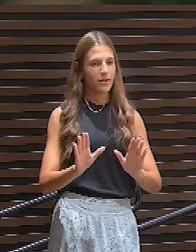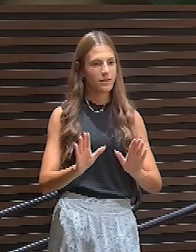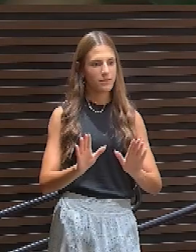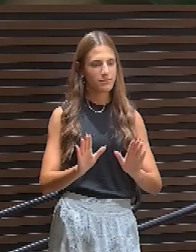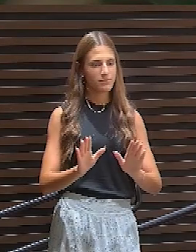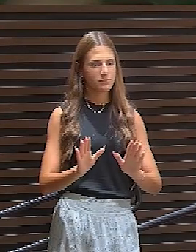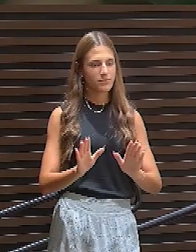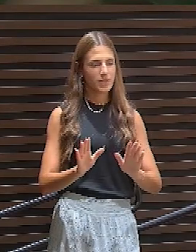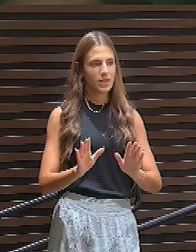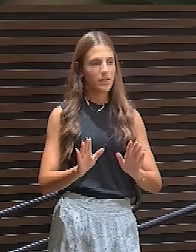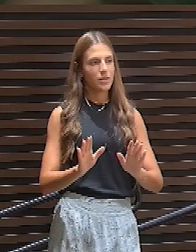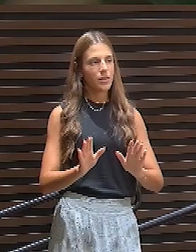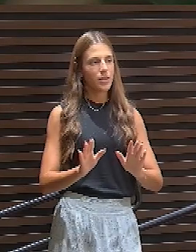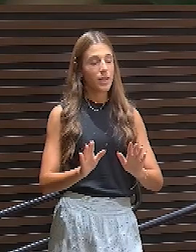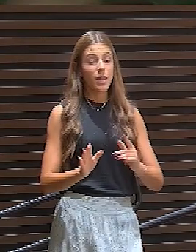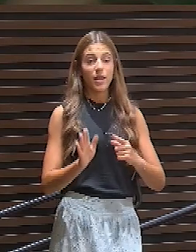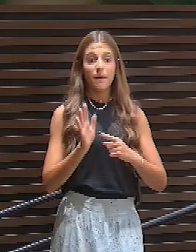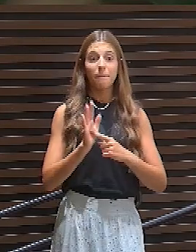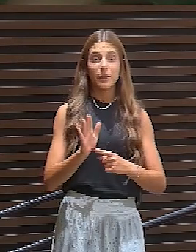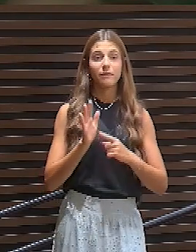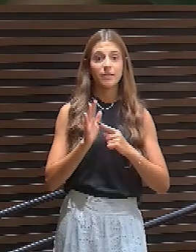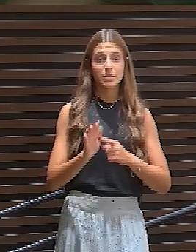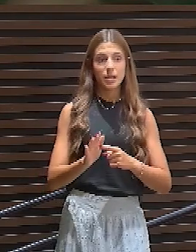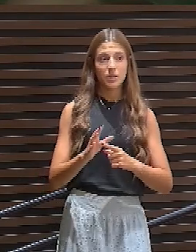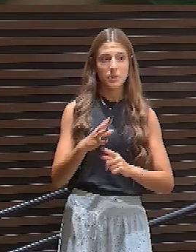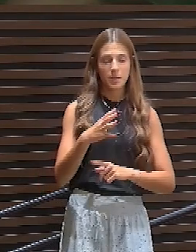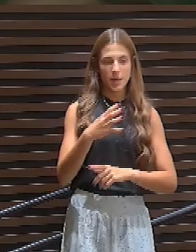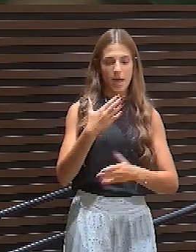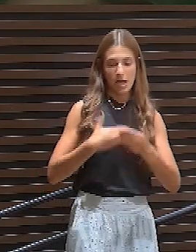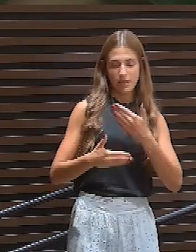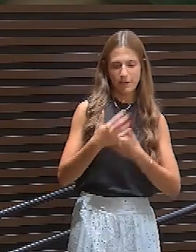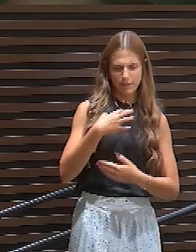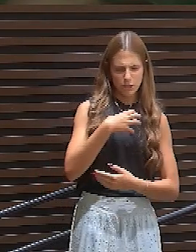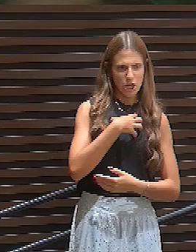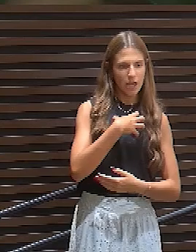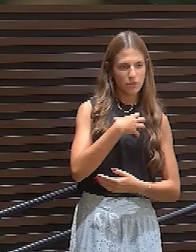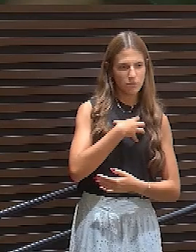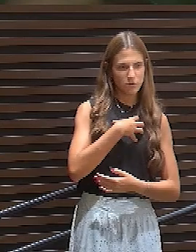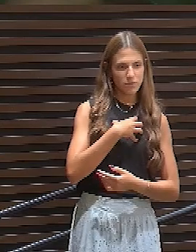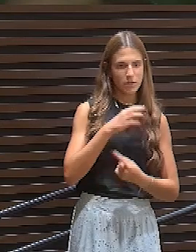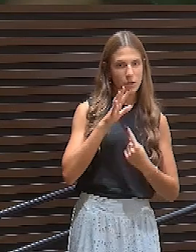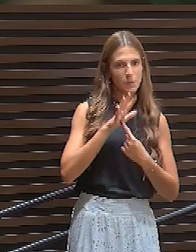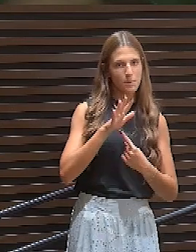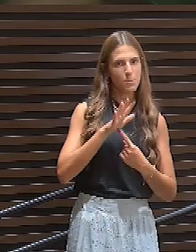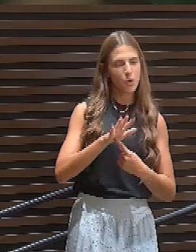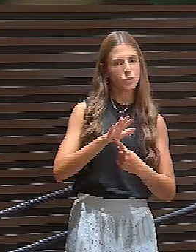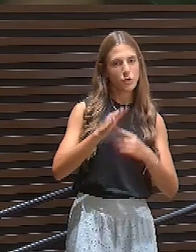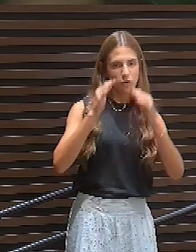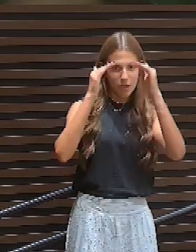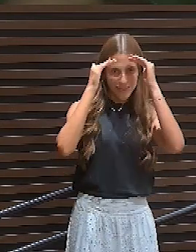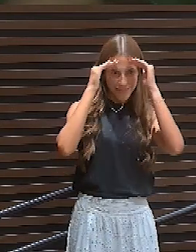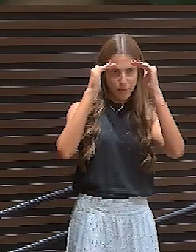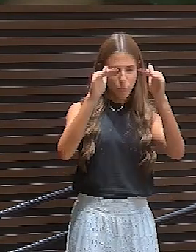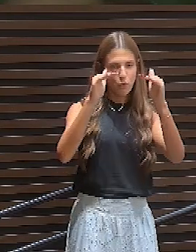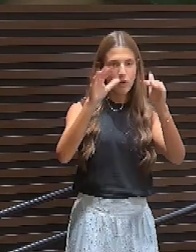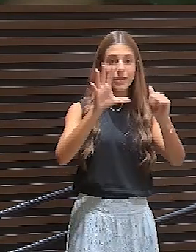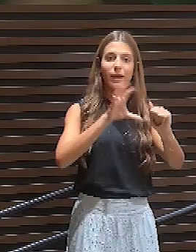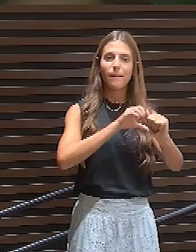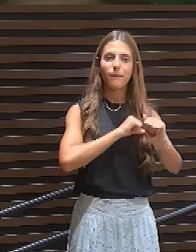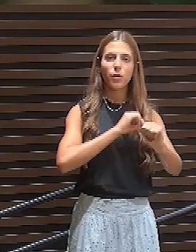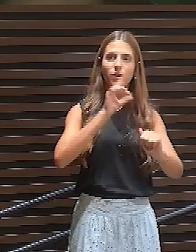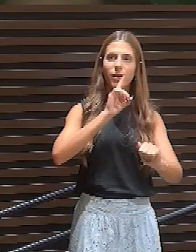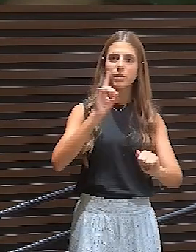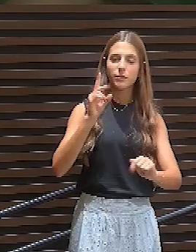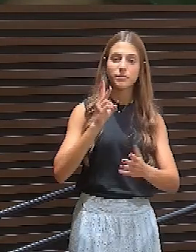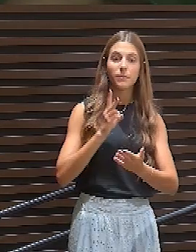é manifestada por ações que demonstram temor e amor a Deus, mesmo